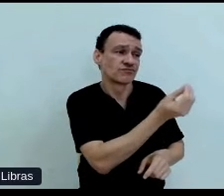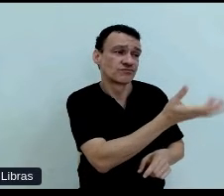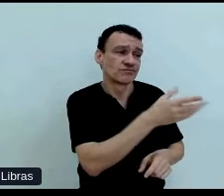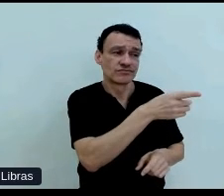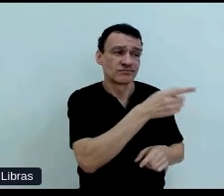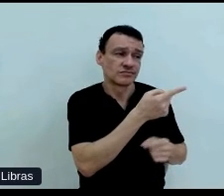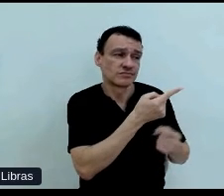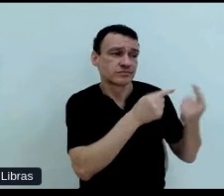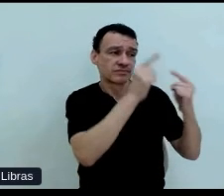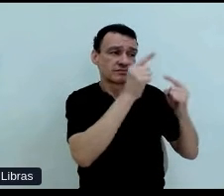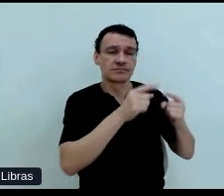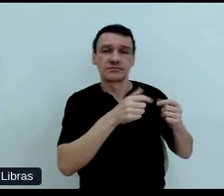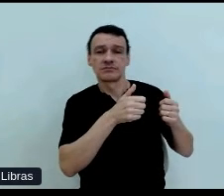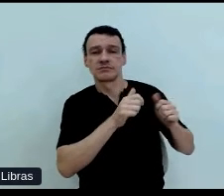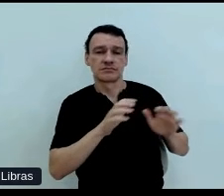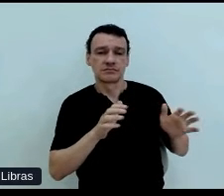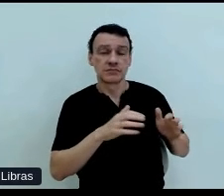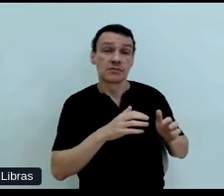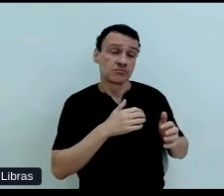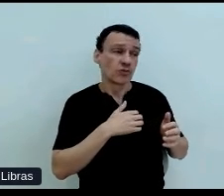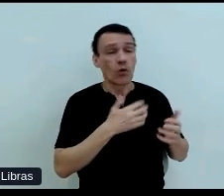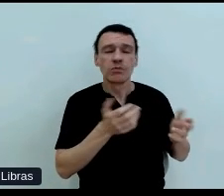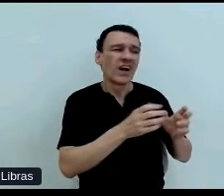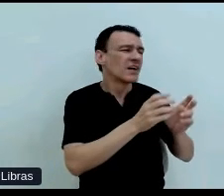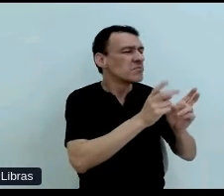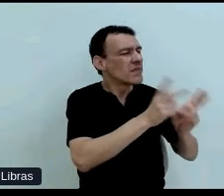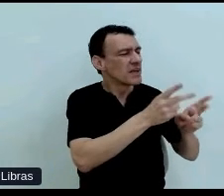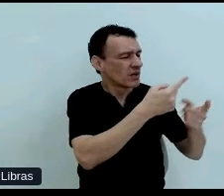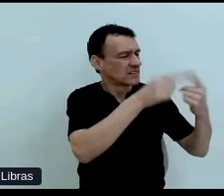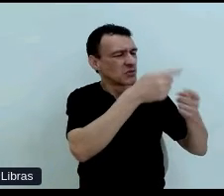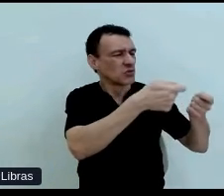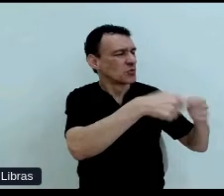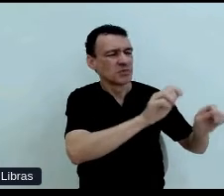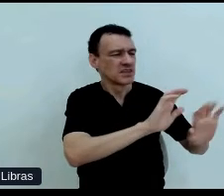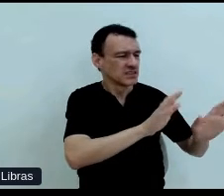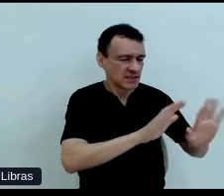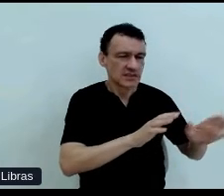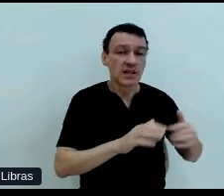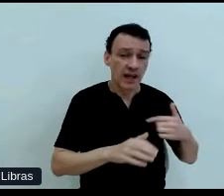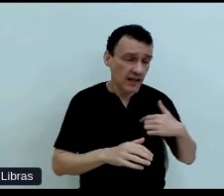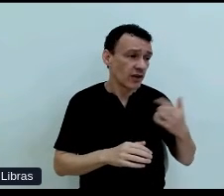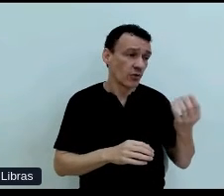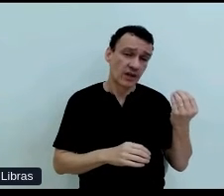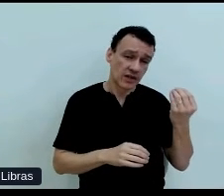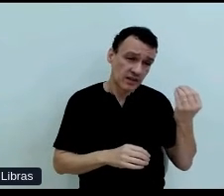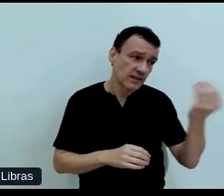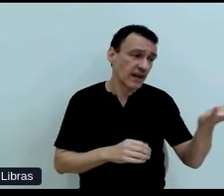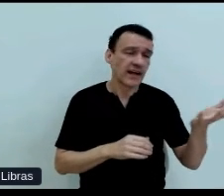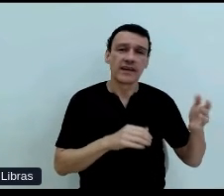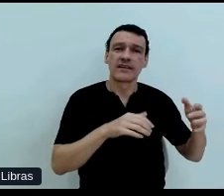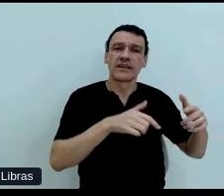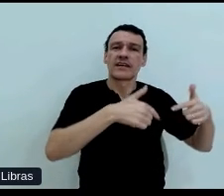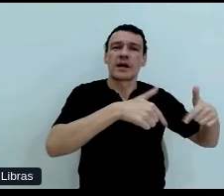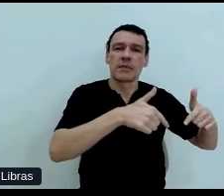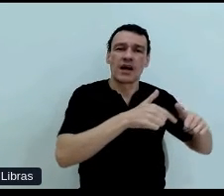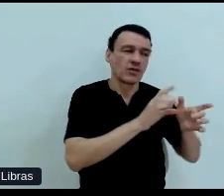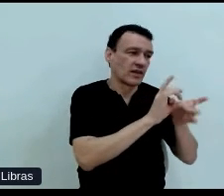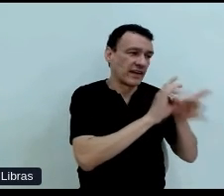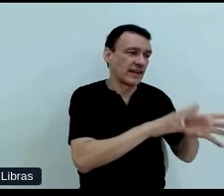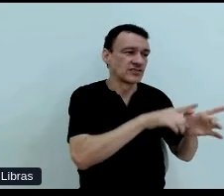é um sentido de, olha, vamos dar qualquer coisa, ou vamos só promover porque tem